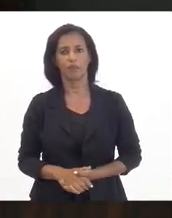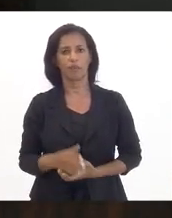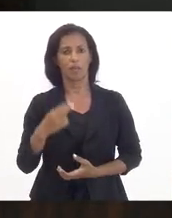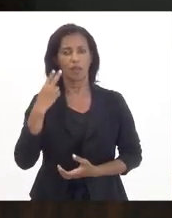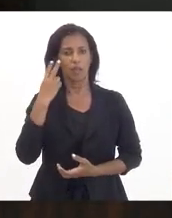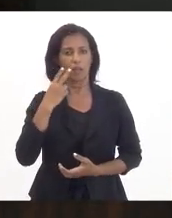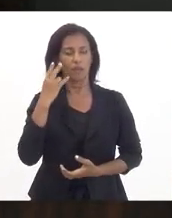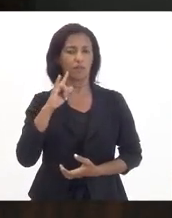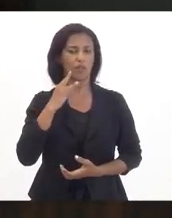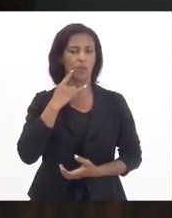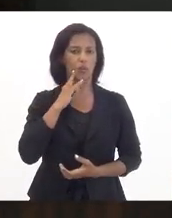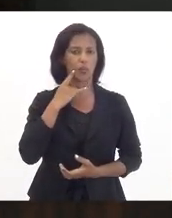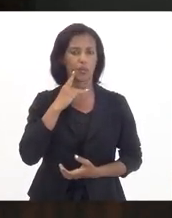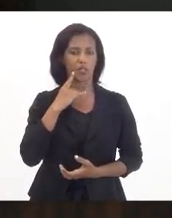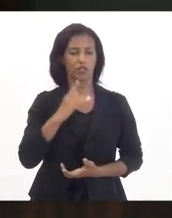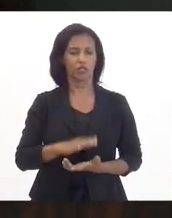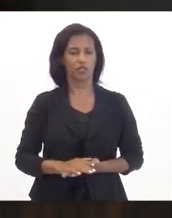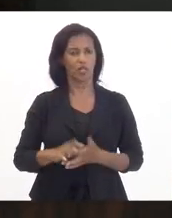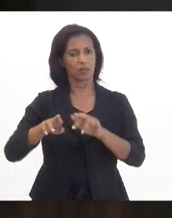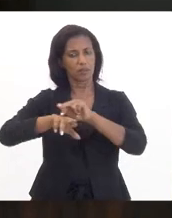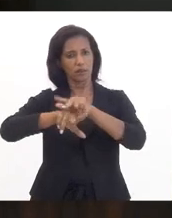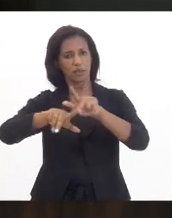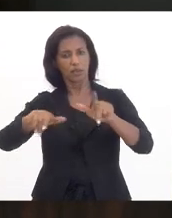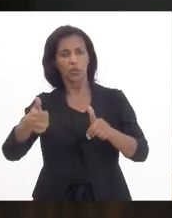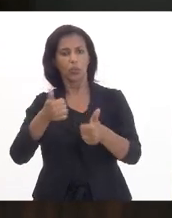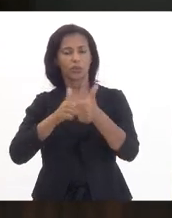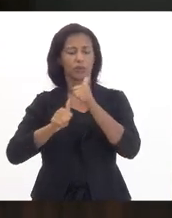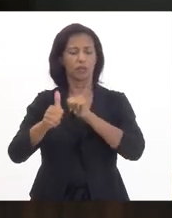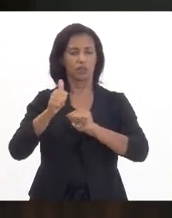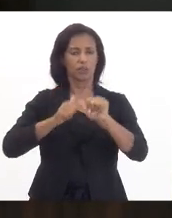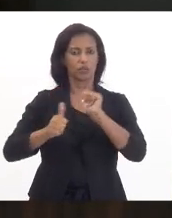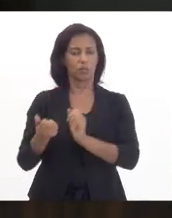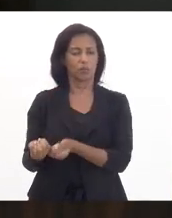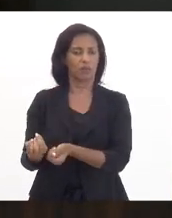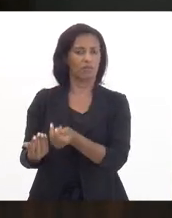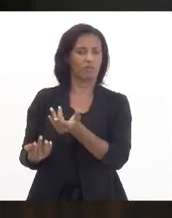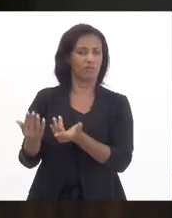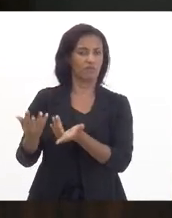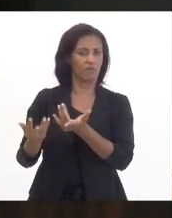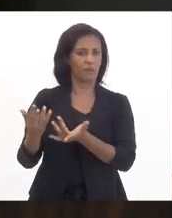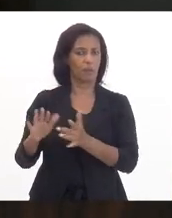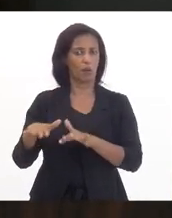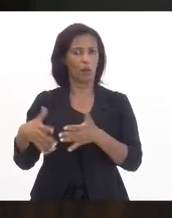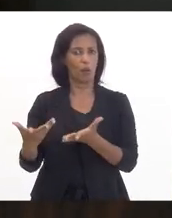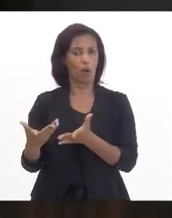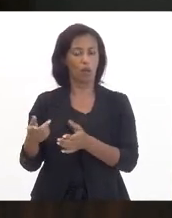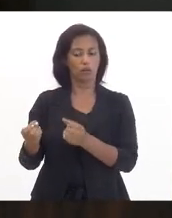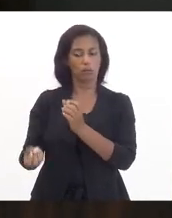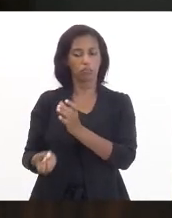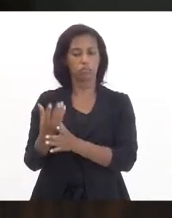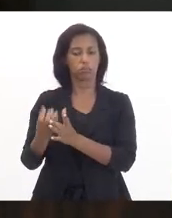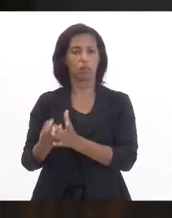vinhos, cachaças, aguardentes e outras bebidas destiladas ou fermentadas quando produzida por